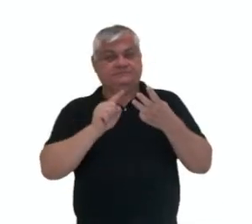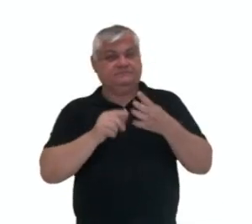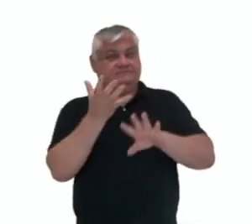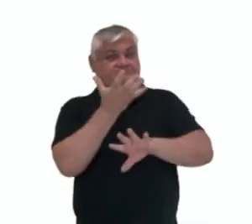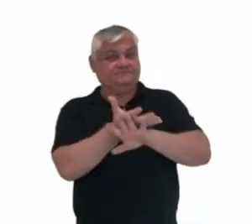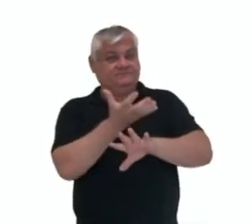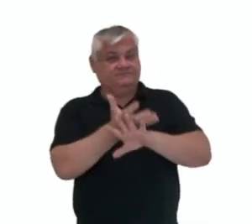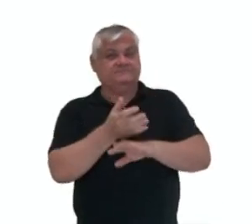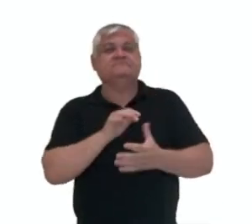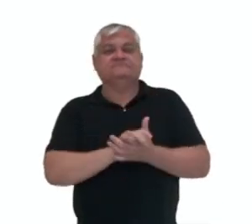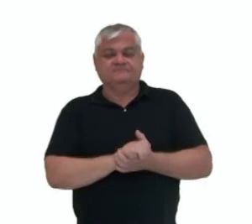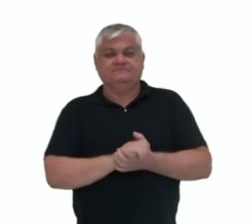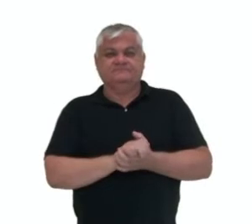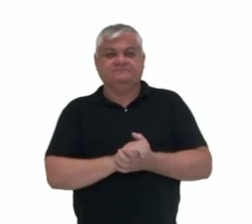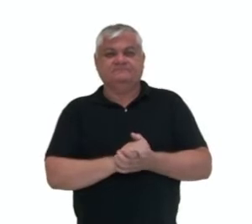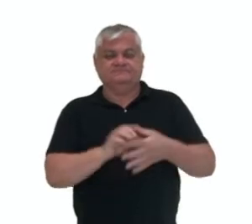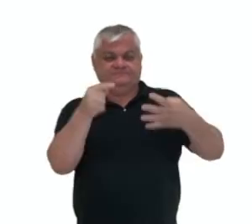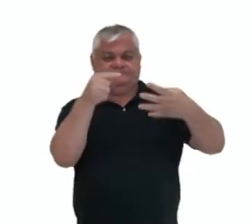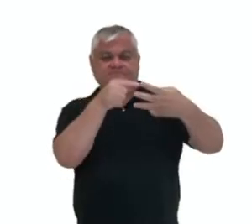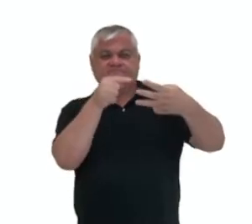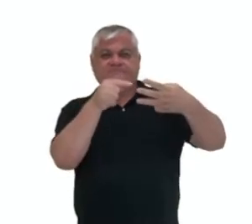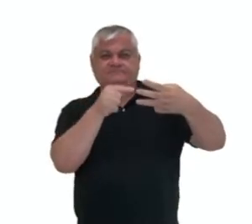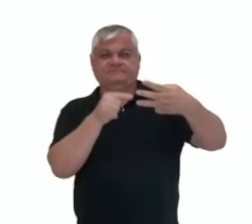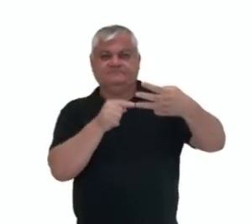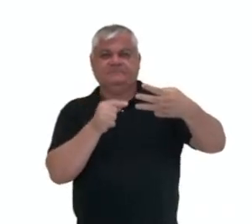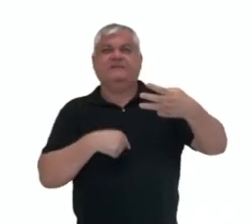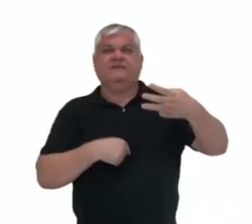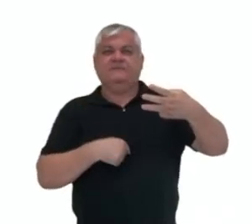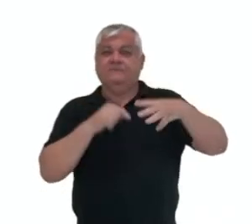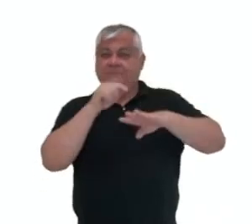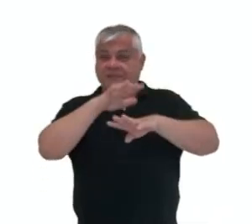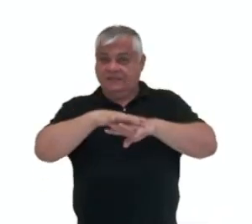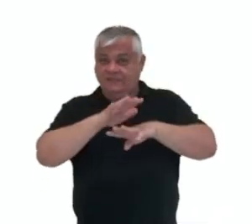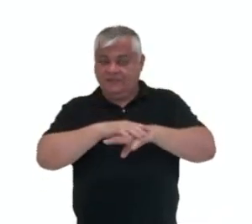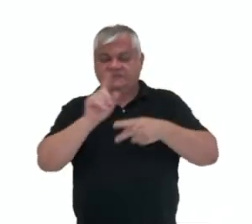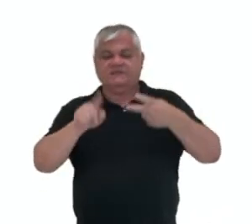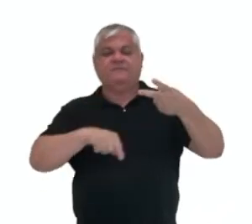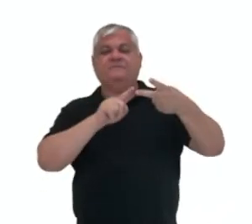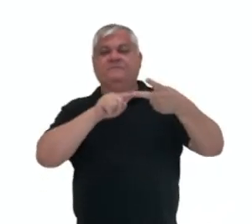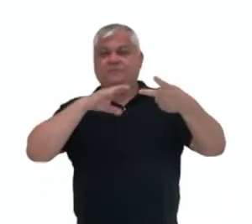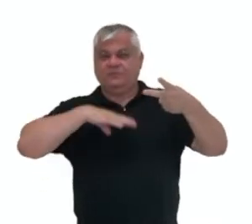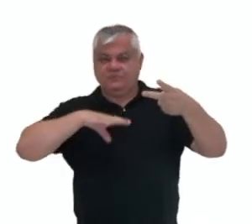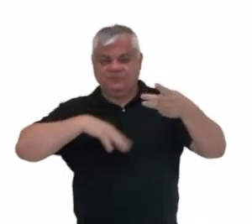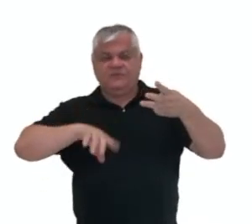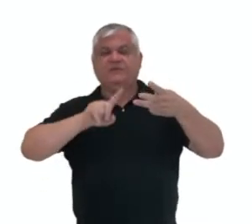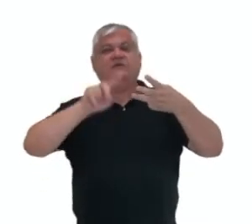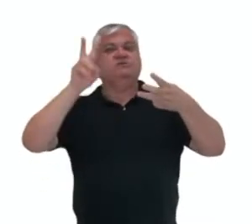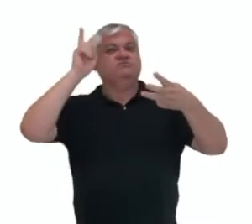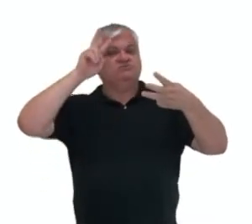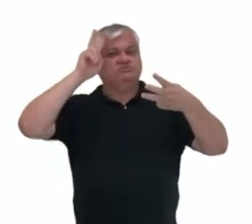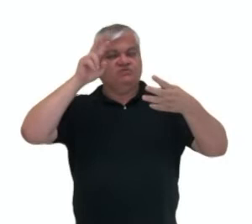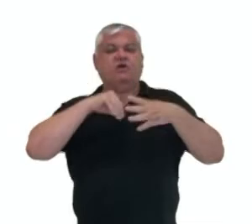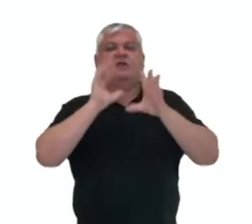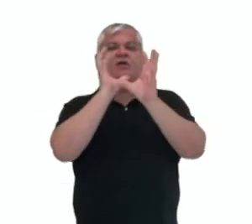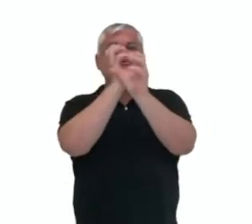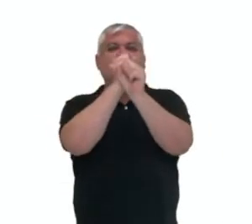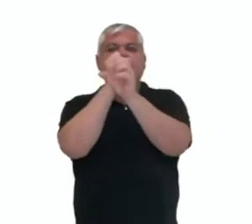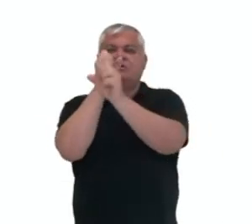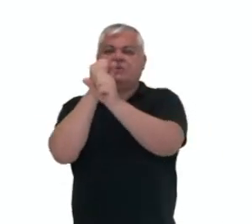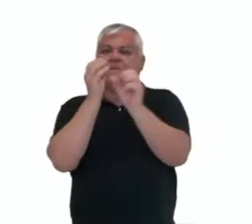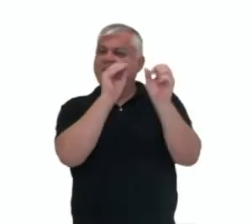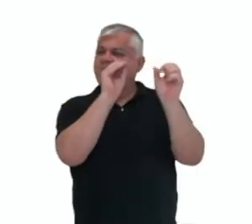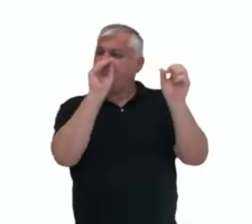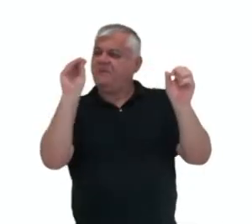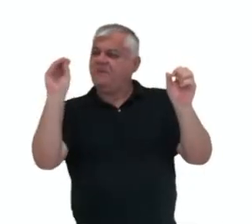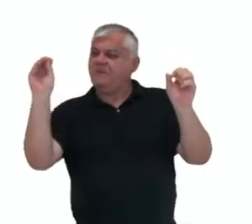Faça o gráfico de segmentos para esses dados. Então a gente tem a disciplina de matemática, português e história. E tem as notas do